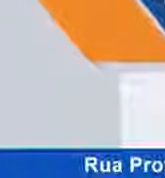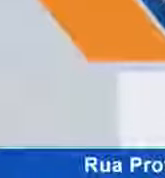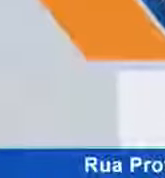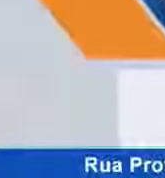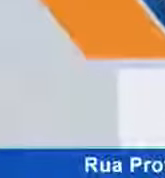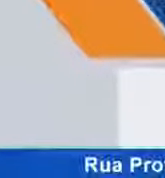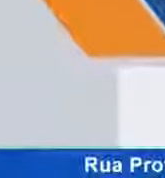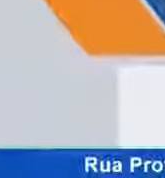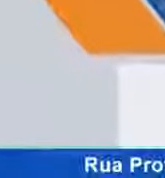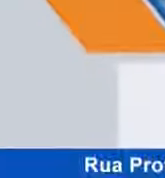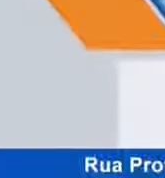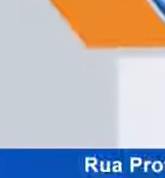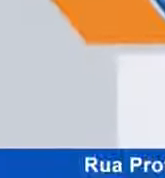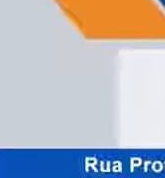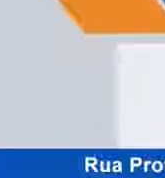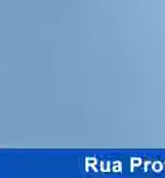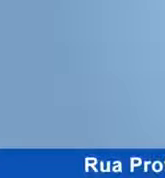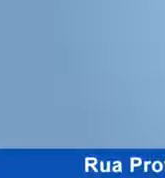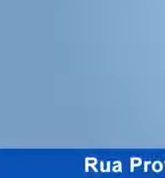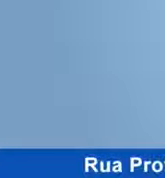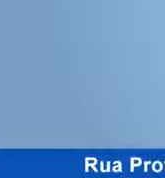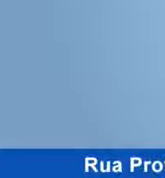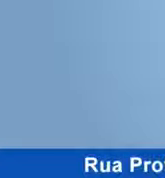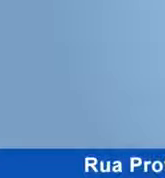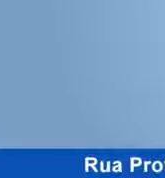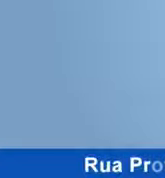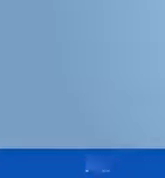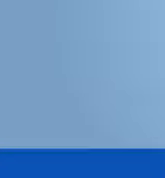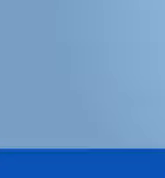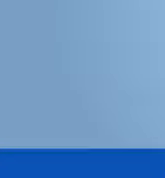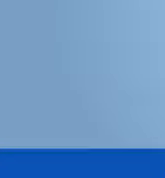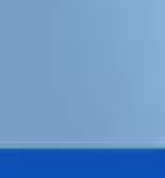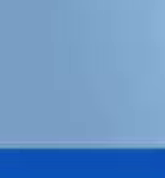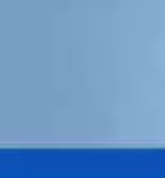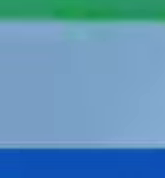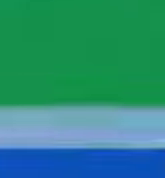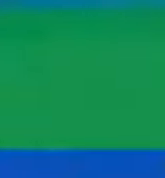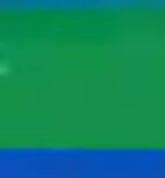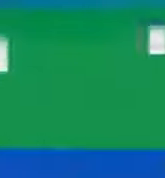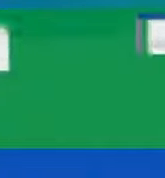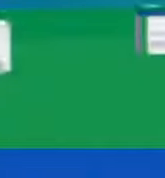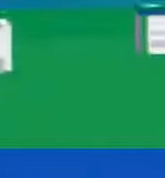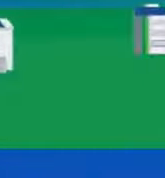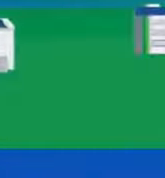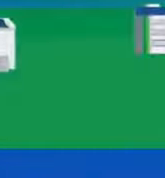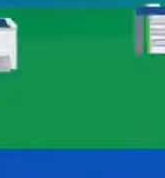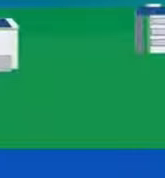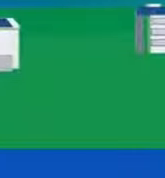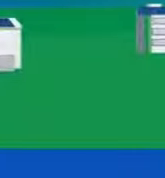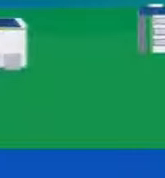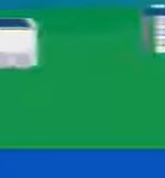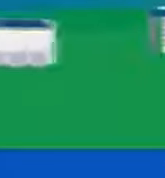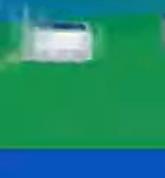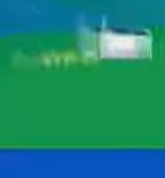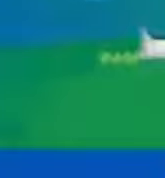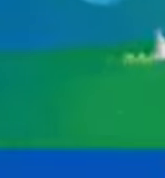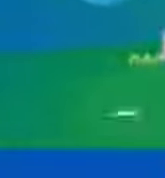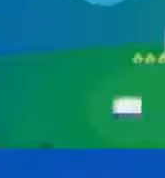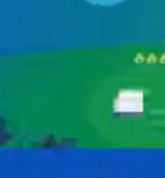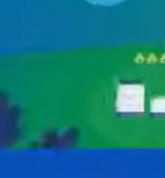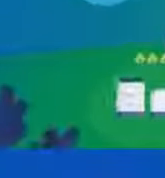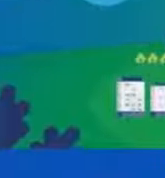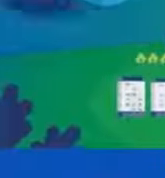conhecer a GMG Solar. Somos profissionais em fazer você economizar. Faça-nos uma visita. Além de economizar,